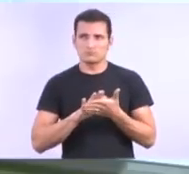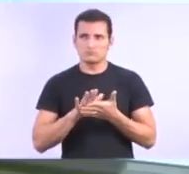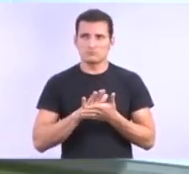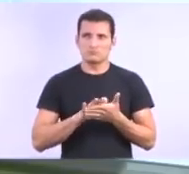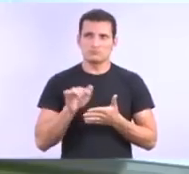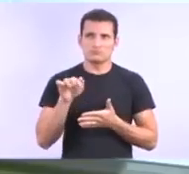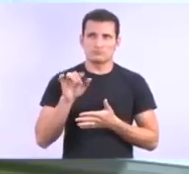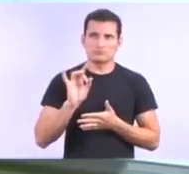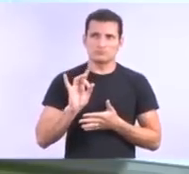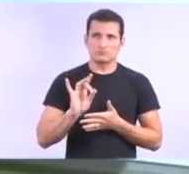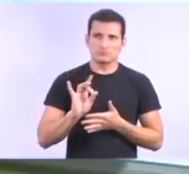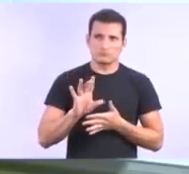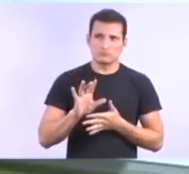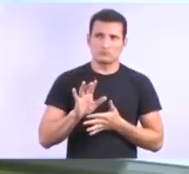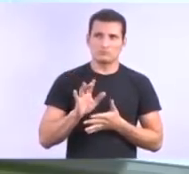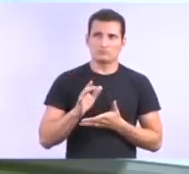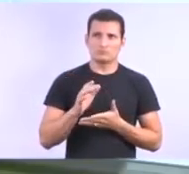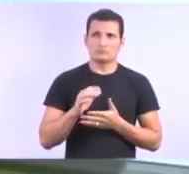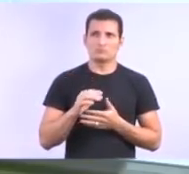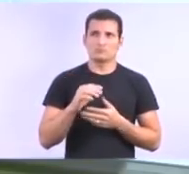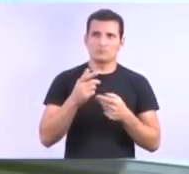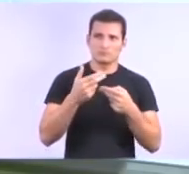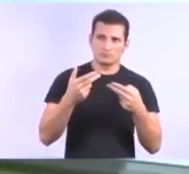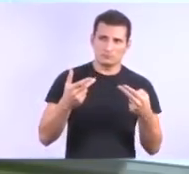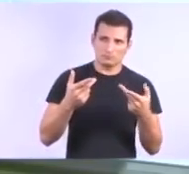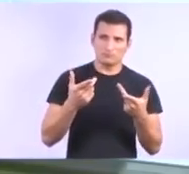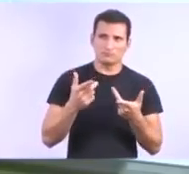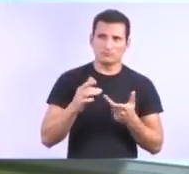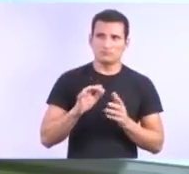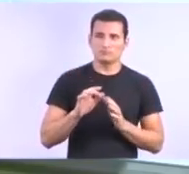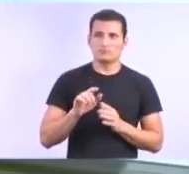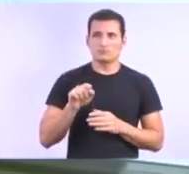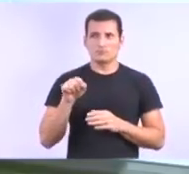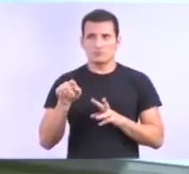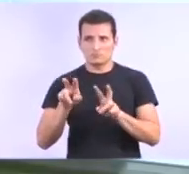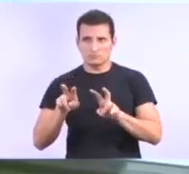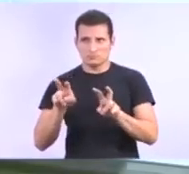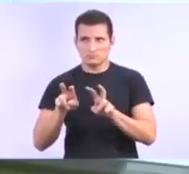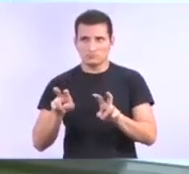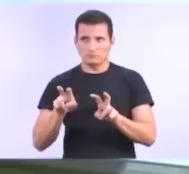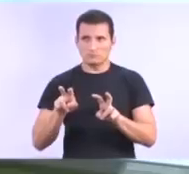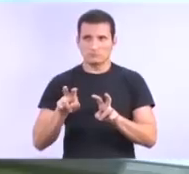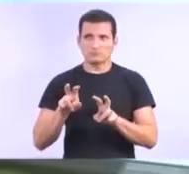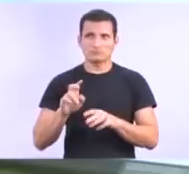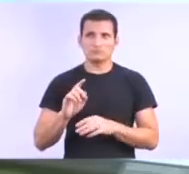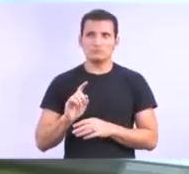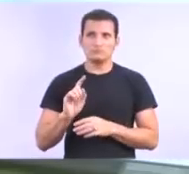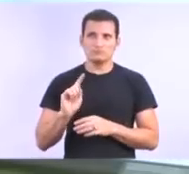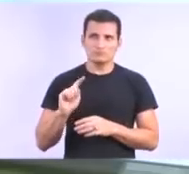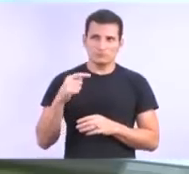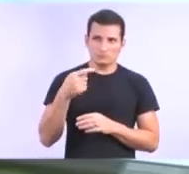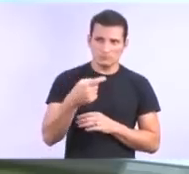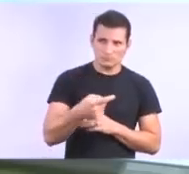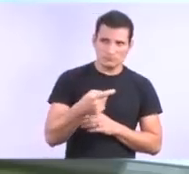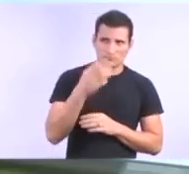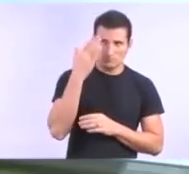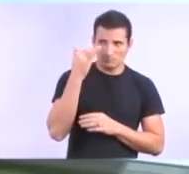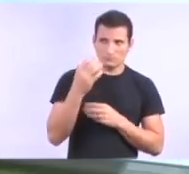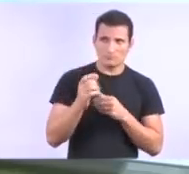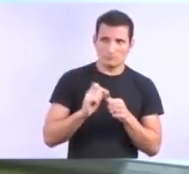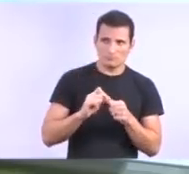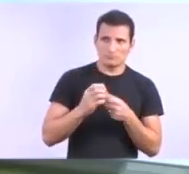programa eu estou apenas definindo, classificando os objetos do mundo real para o meu computador. Depois que eu souber fazer esse processo